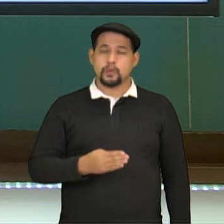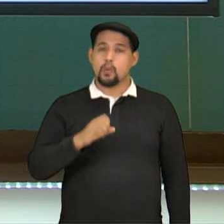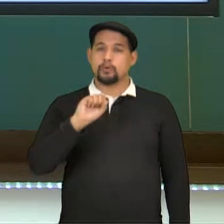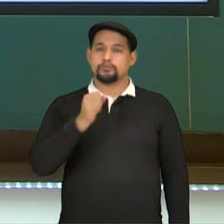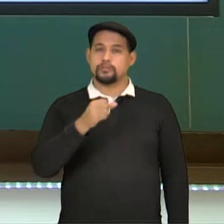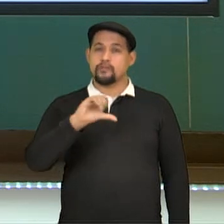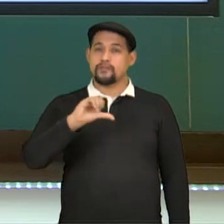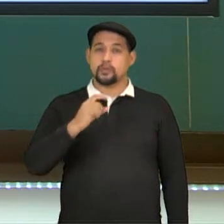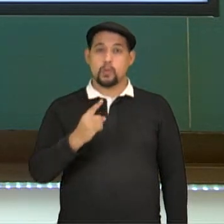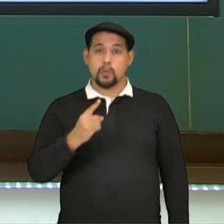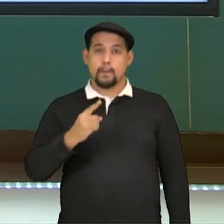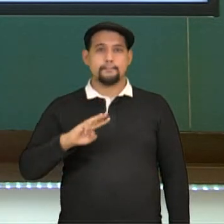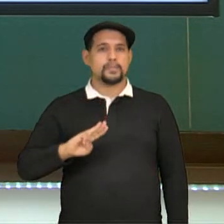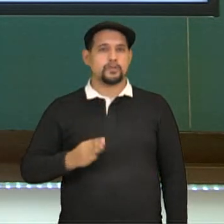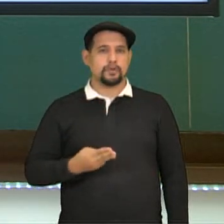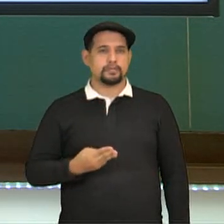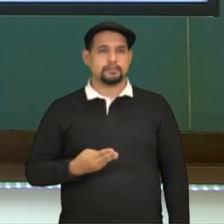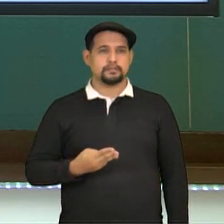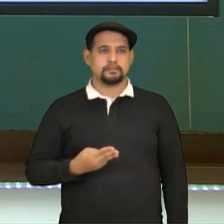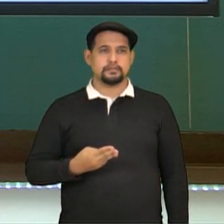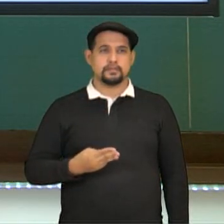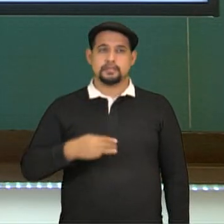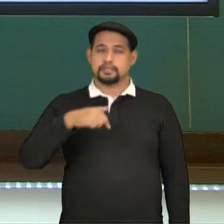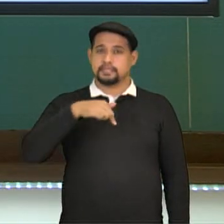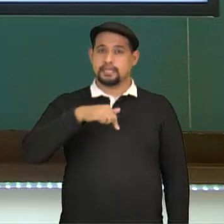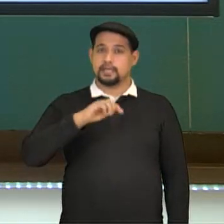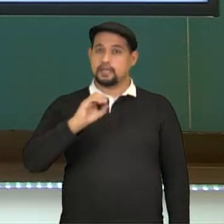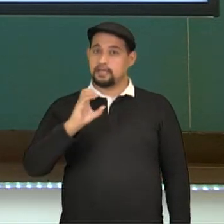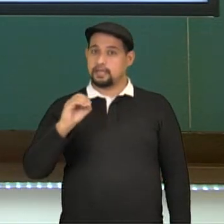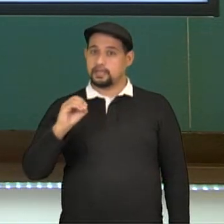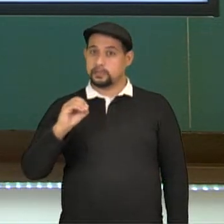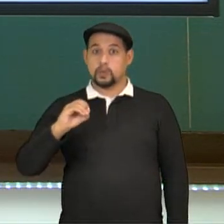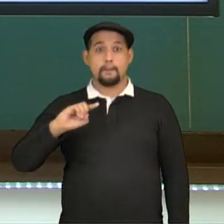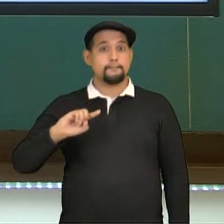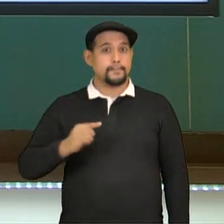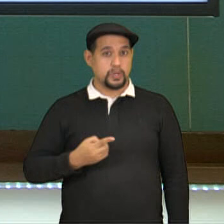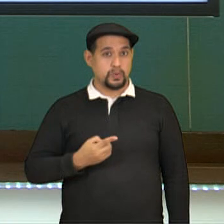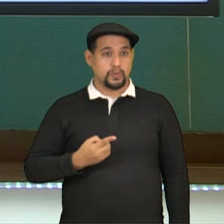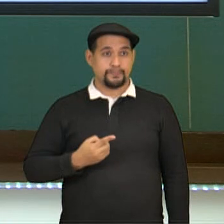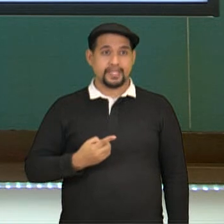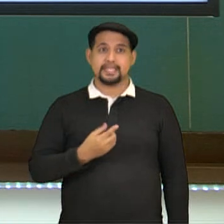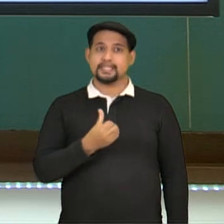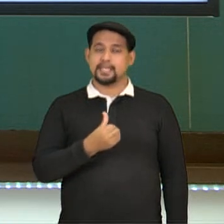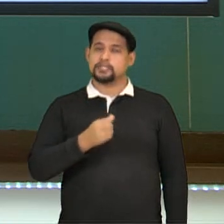891 milhões, 700 mil,